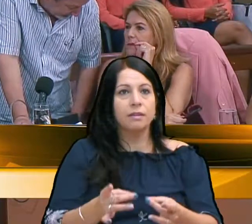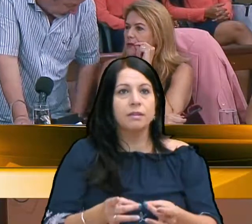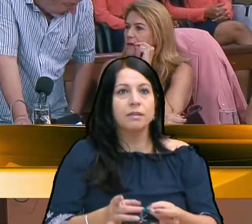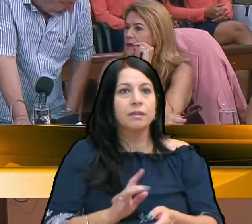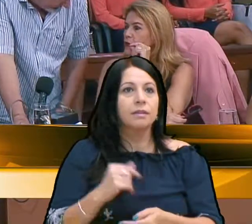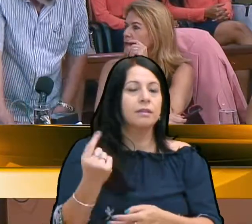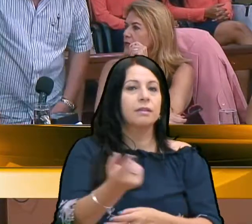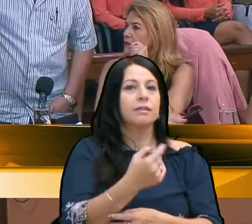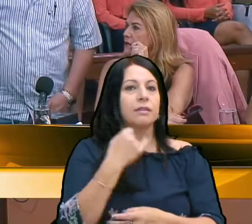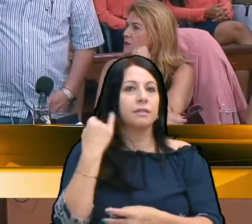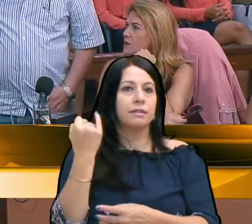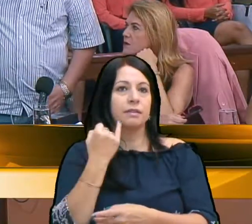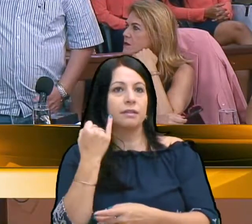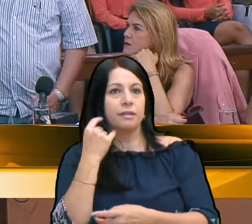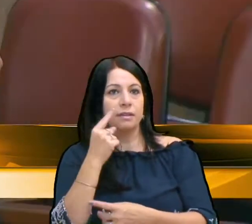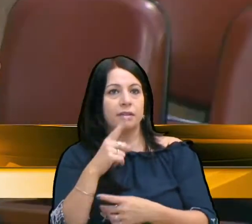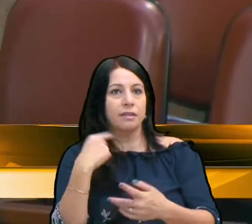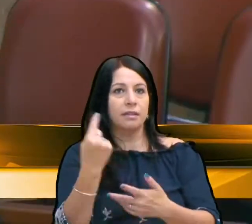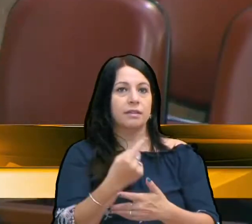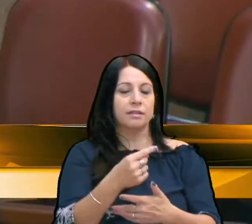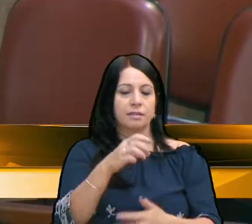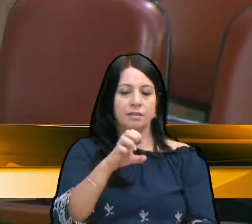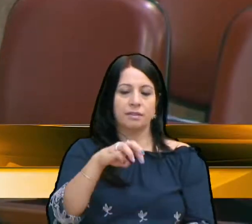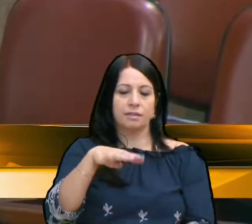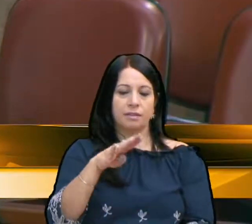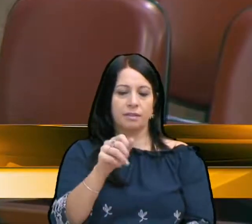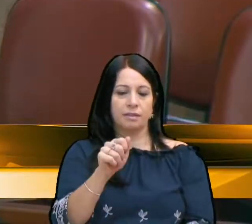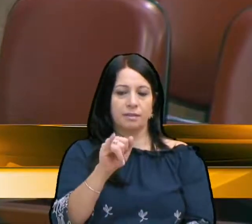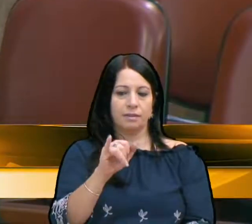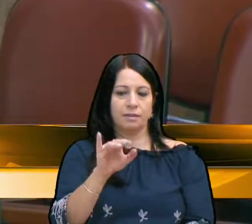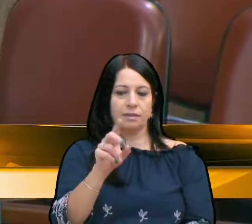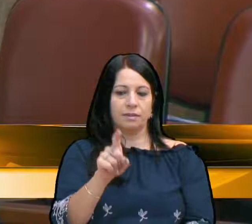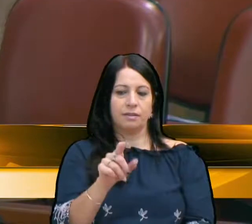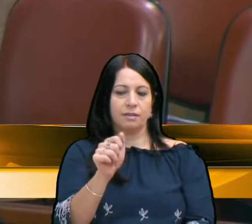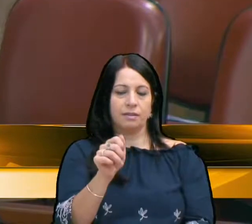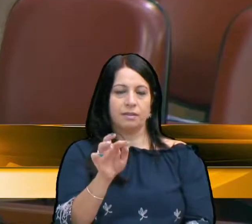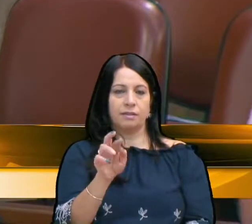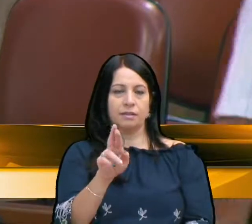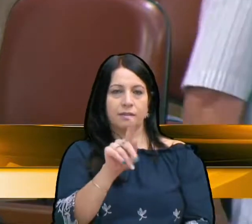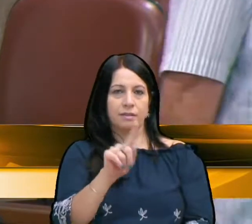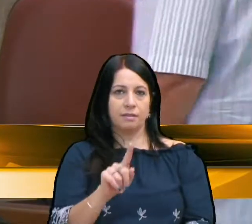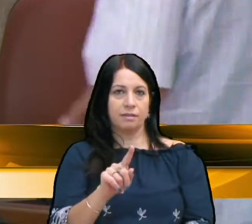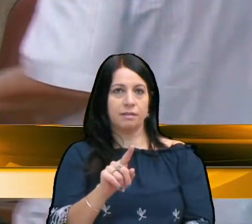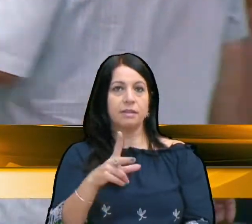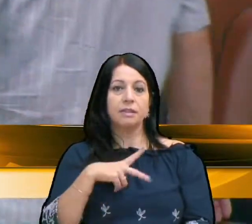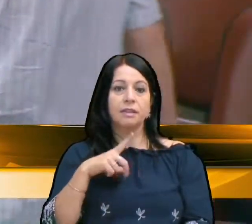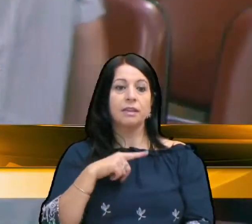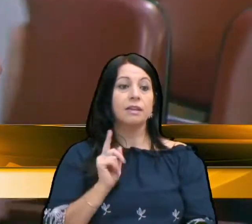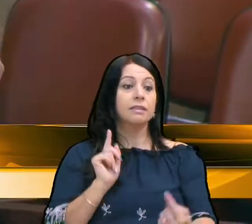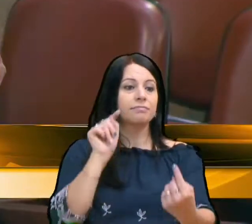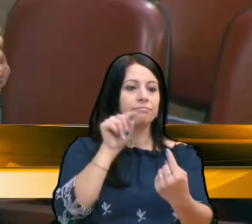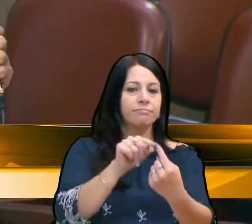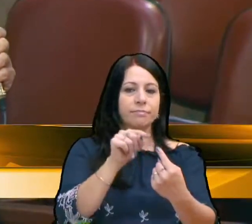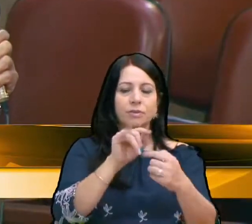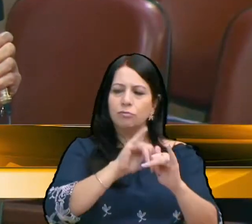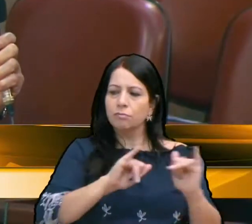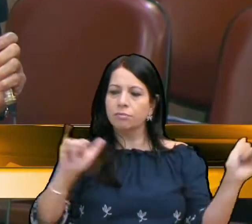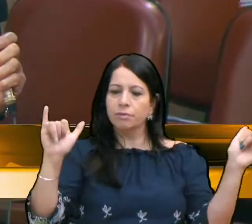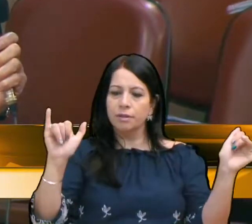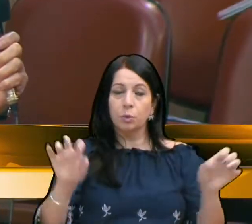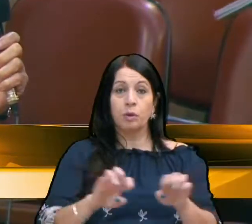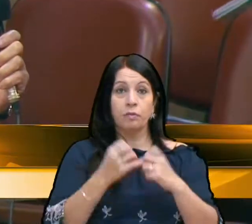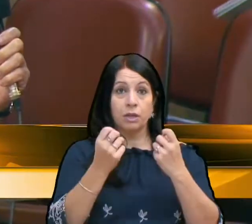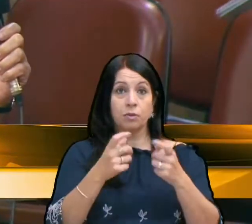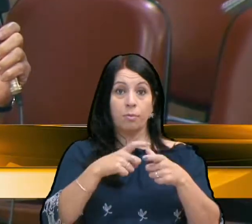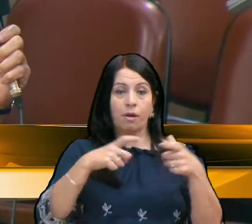que todas vocês serão as embaixatrizes da Festa da Uva e terão essa nobre missão de divulgar o evento maior da